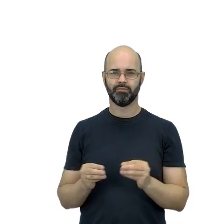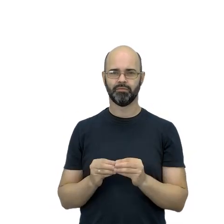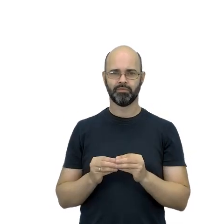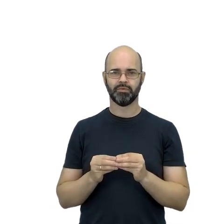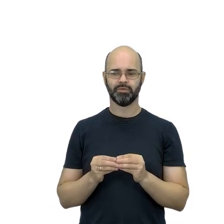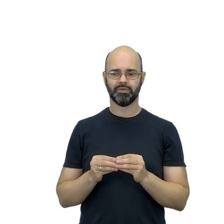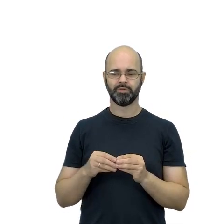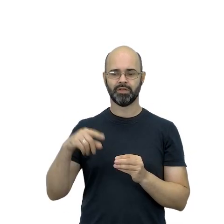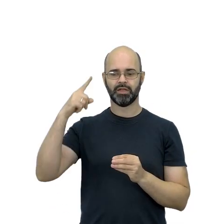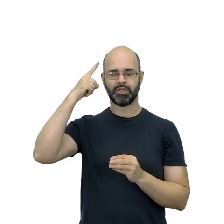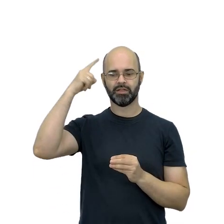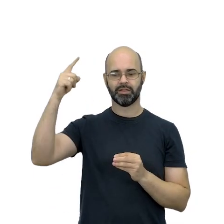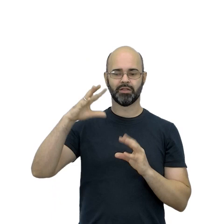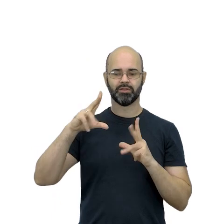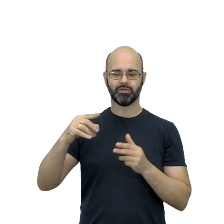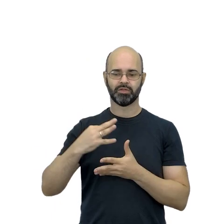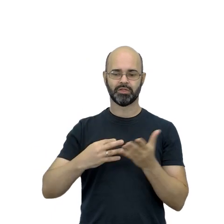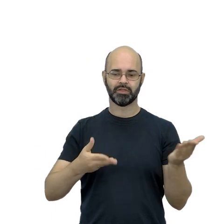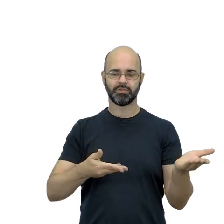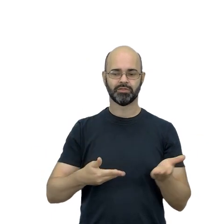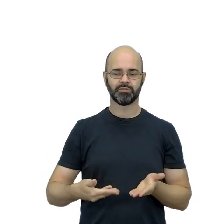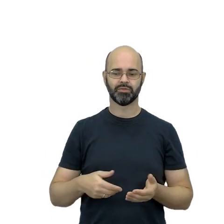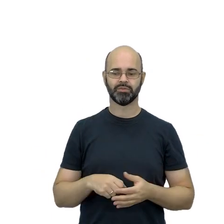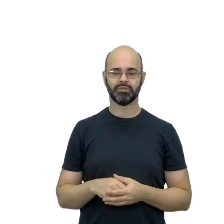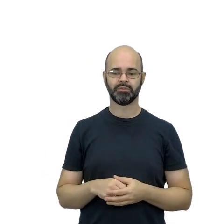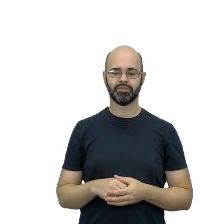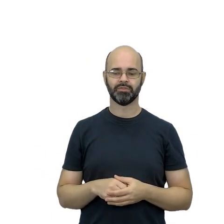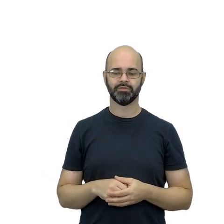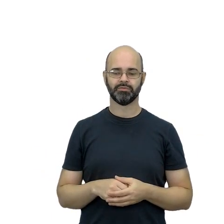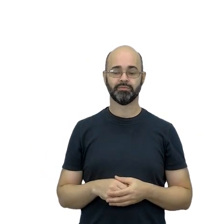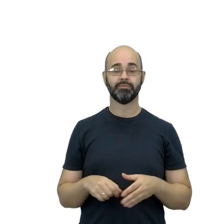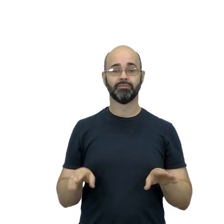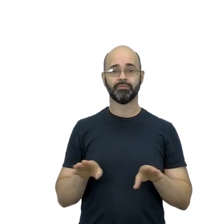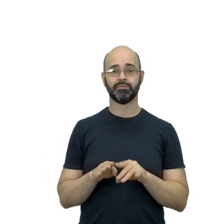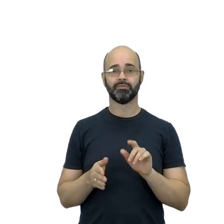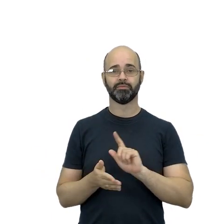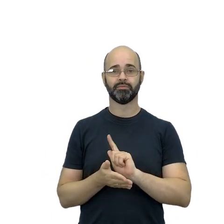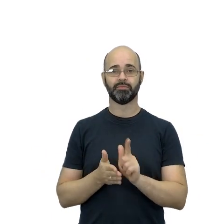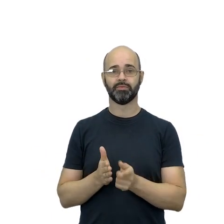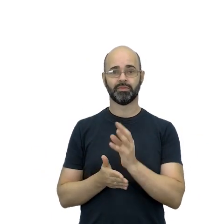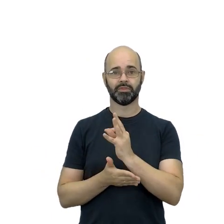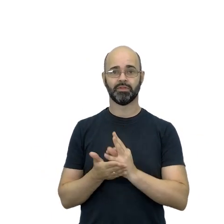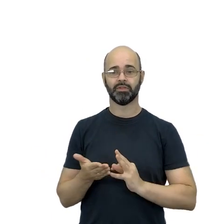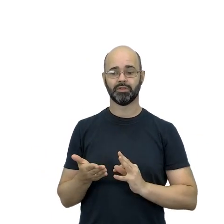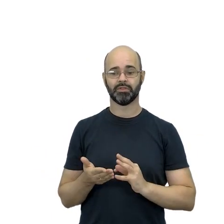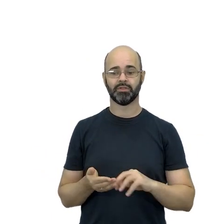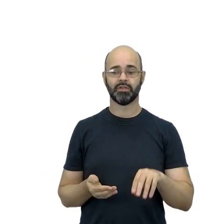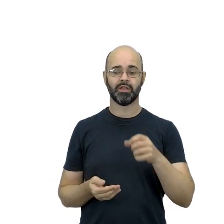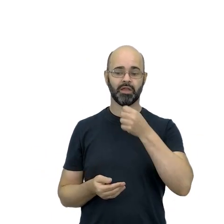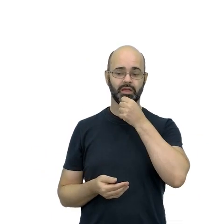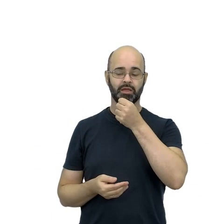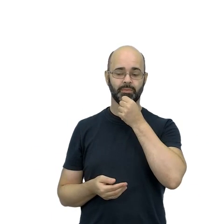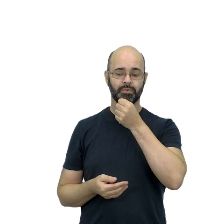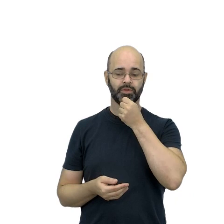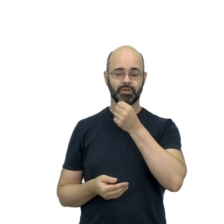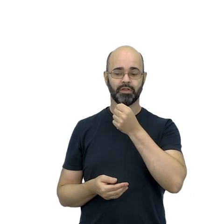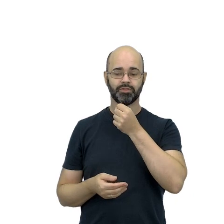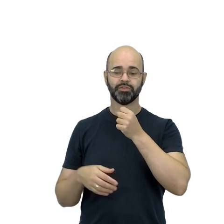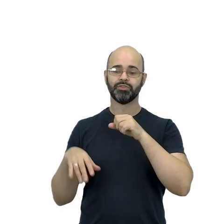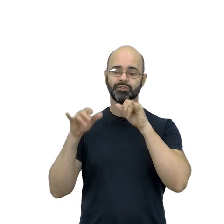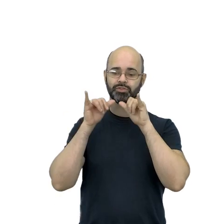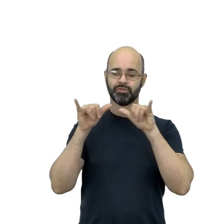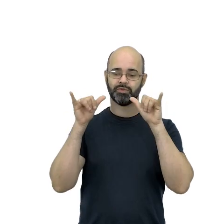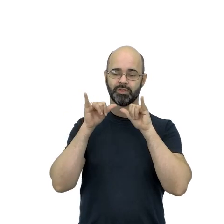foram trazidas pelo texto, temos, então, um gênero textual, reportagem de divulgação científica, não